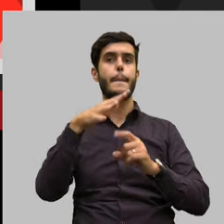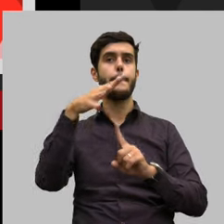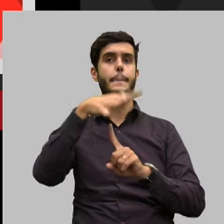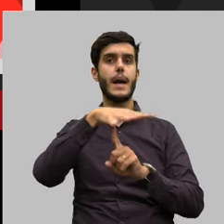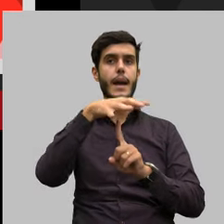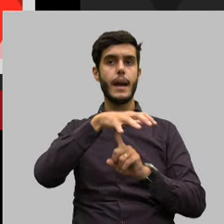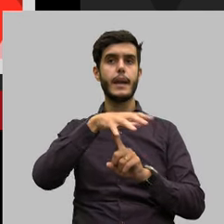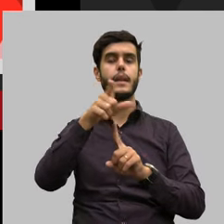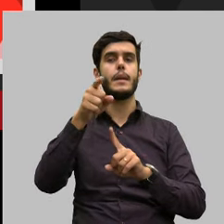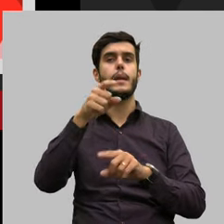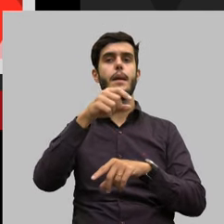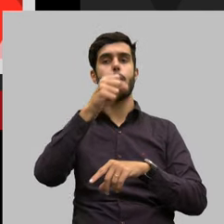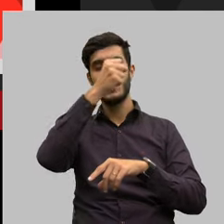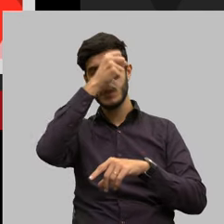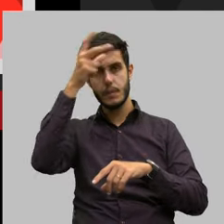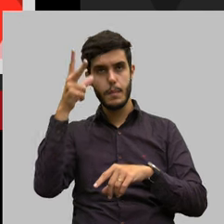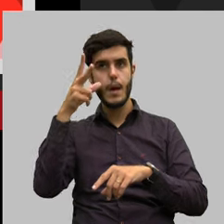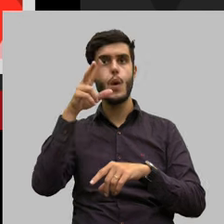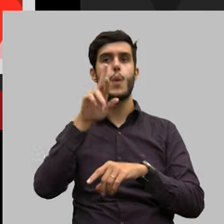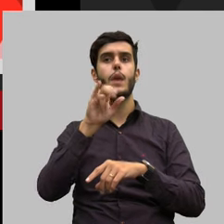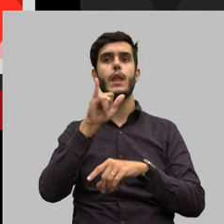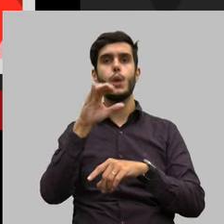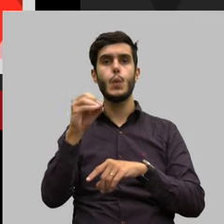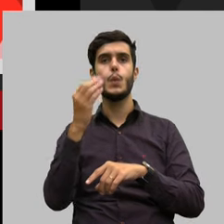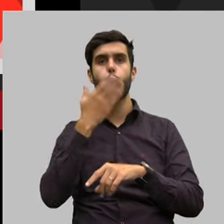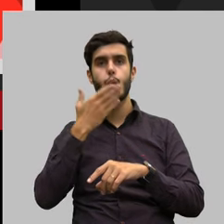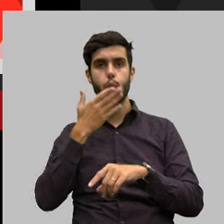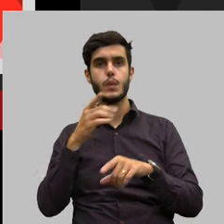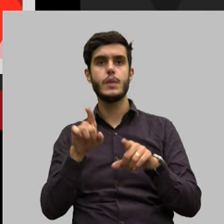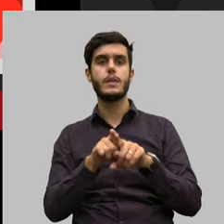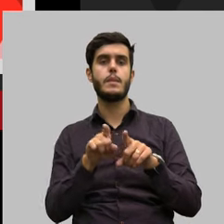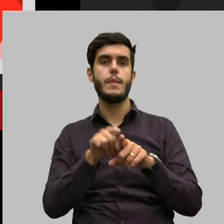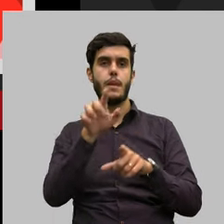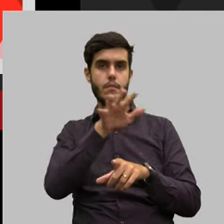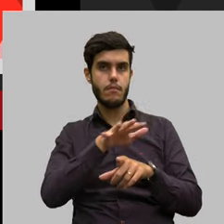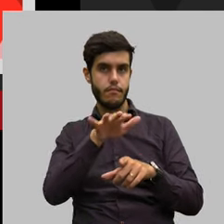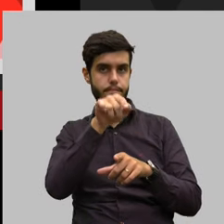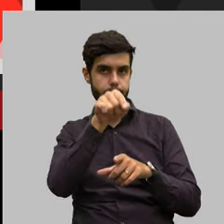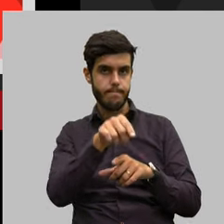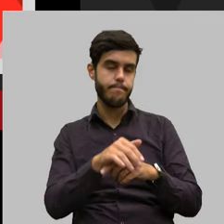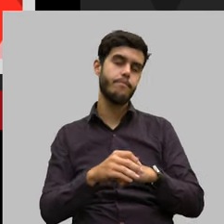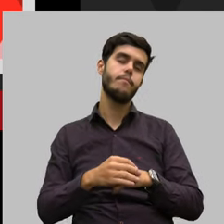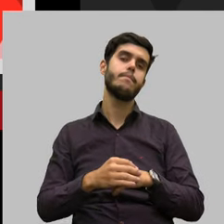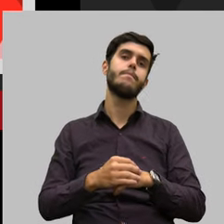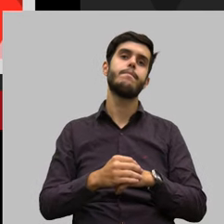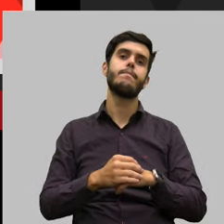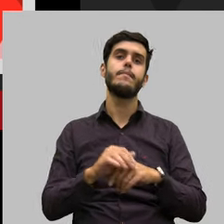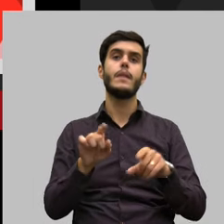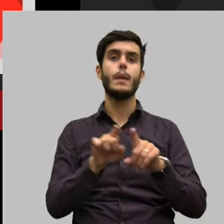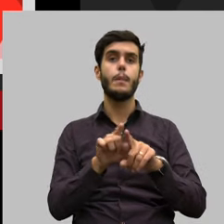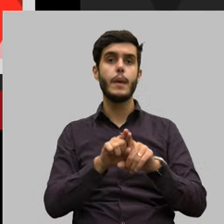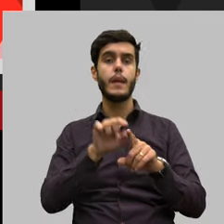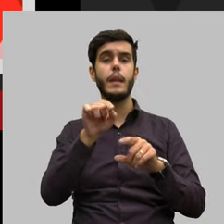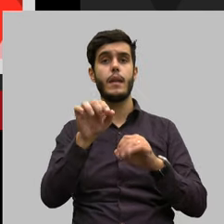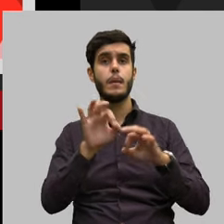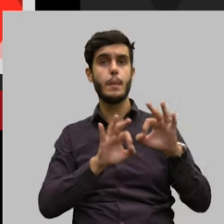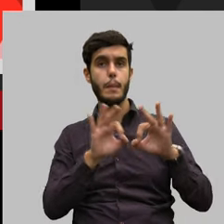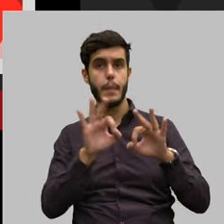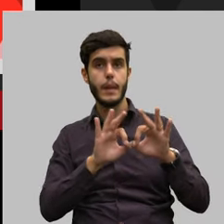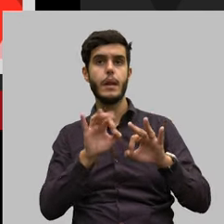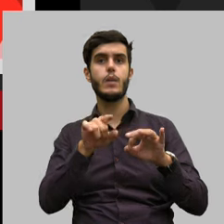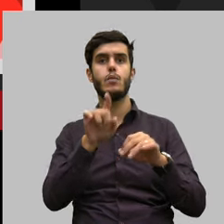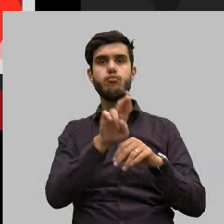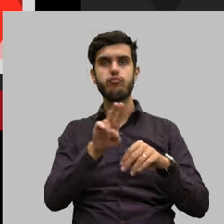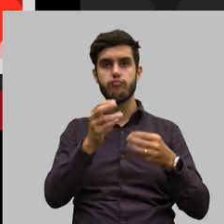e a gente tem continuidade das ações da para consolidação do parque estudual do rio doce sendo elas o plano de manejo e comunicação do parque e as